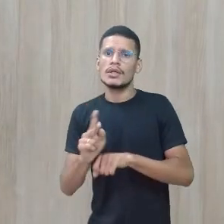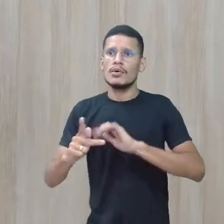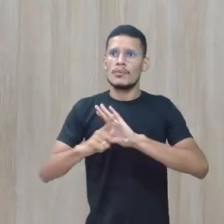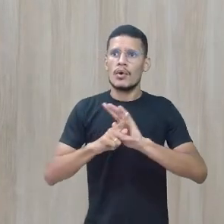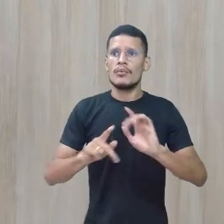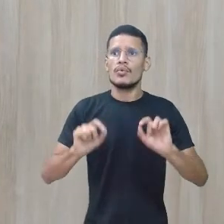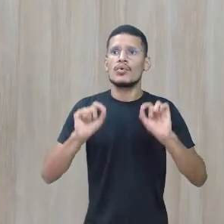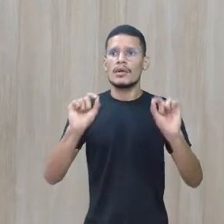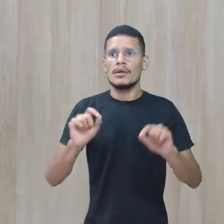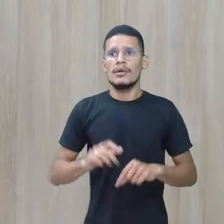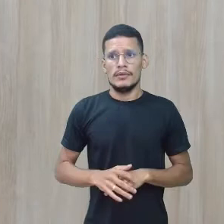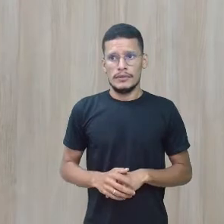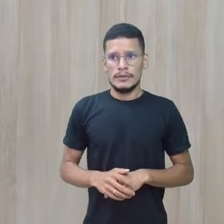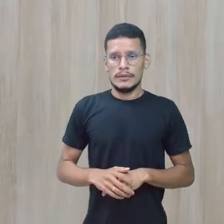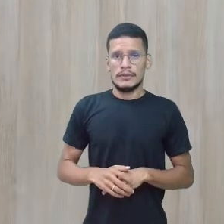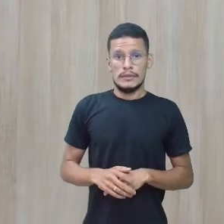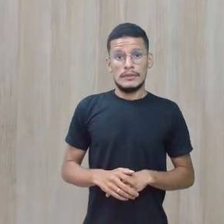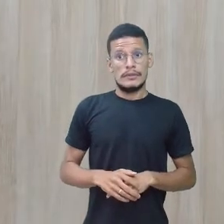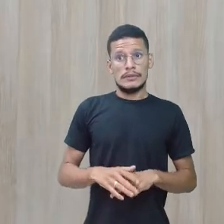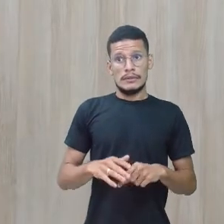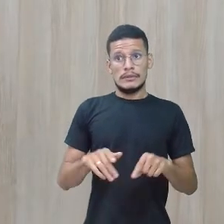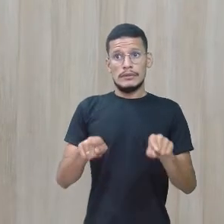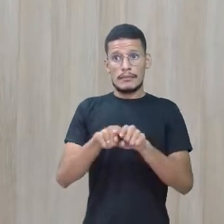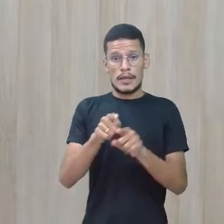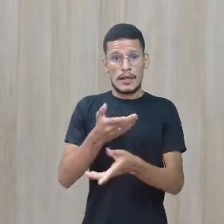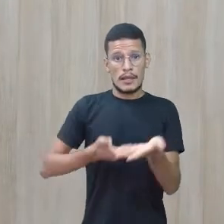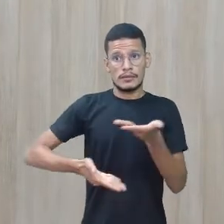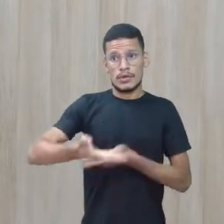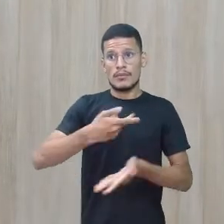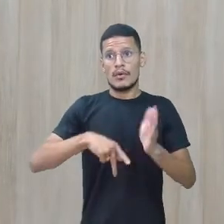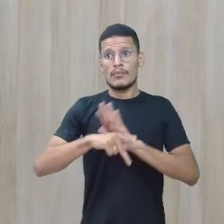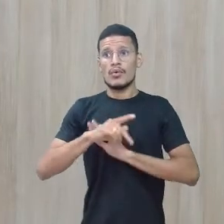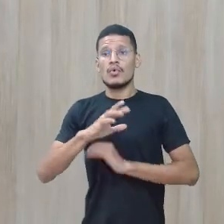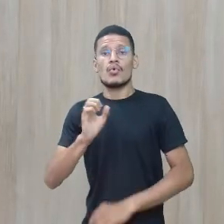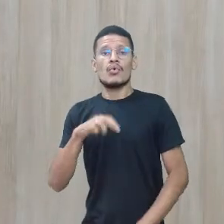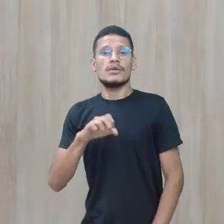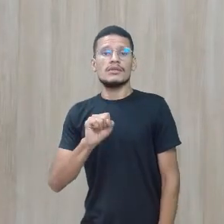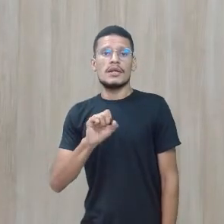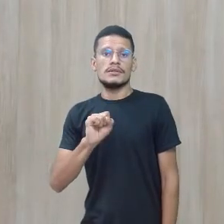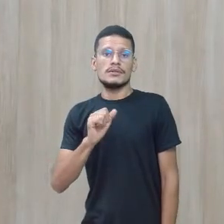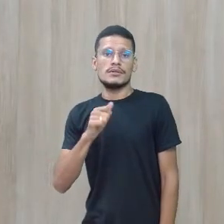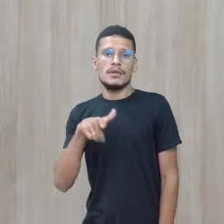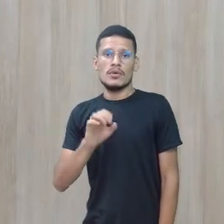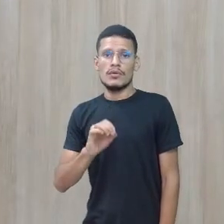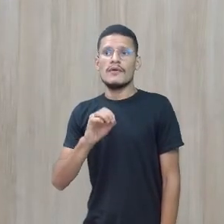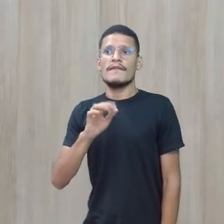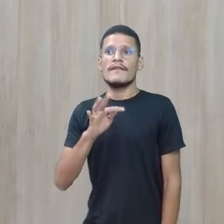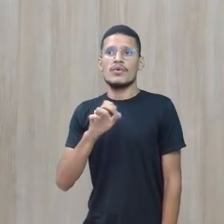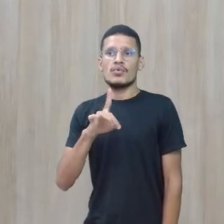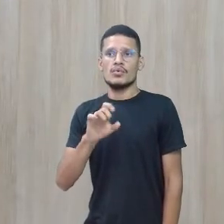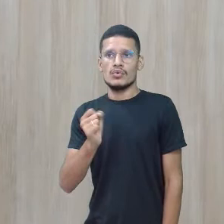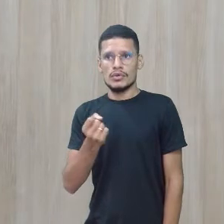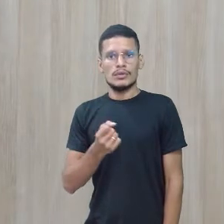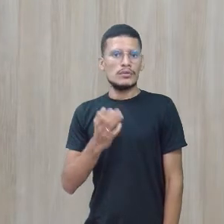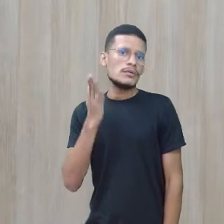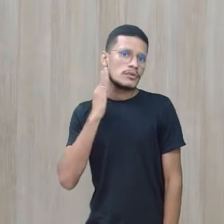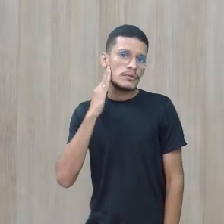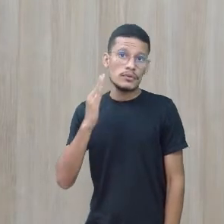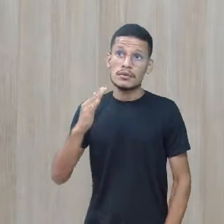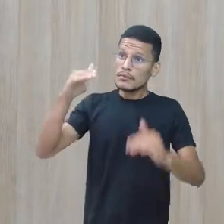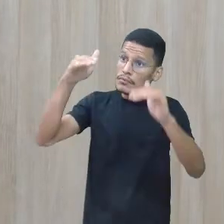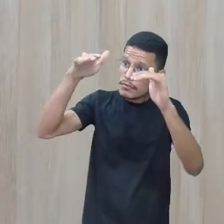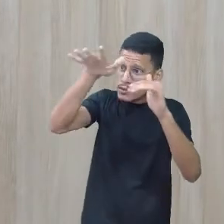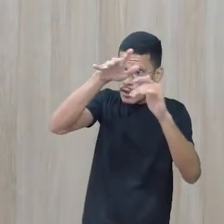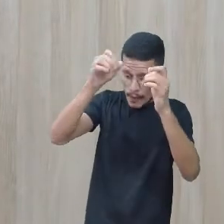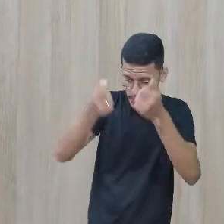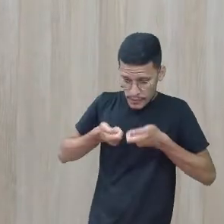proteção, certo? E a relação se dava por meio da concessão dos feudos. Então, o suzerano concedia um feudo